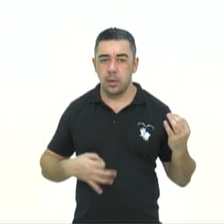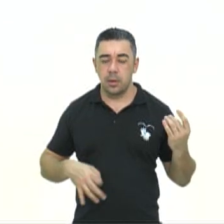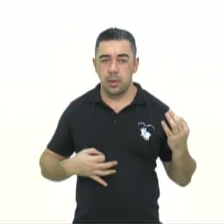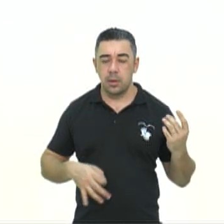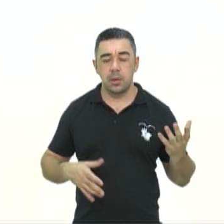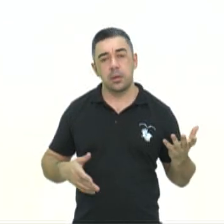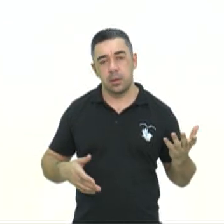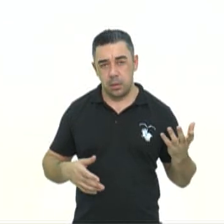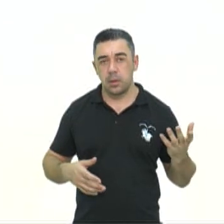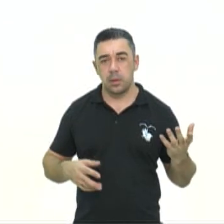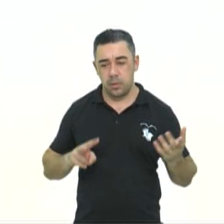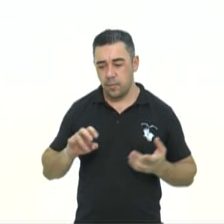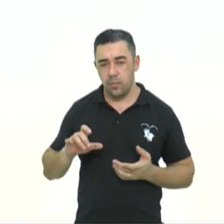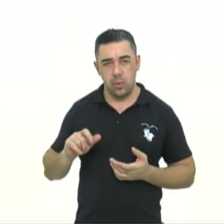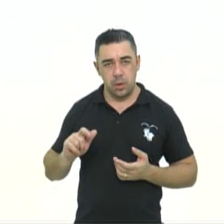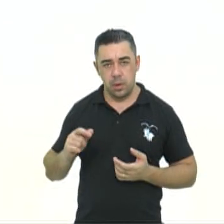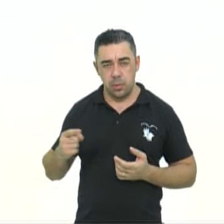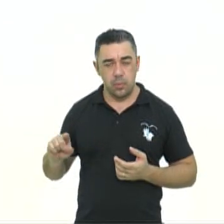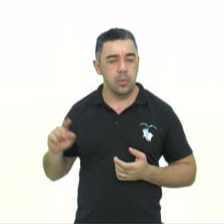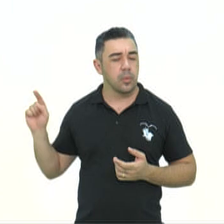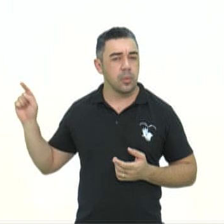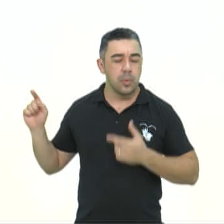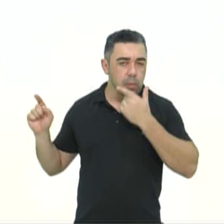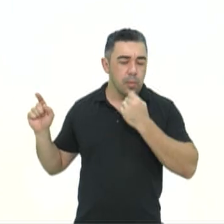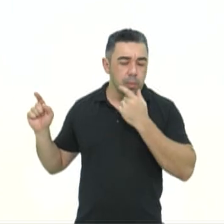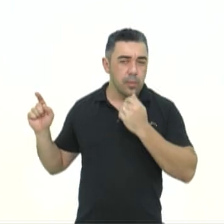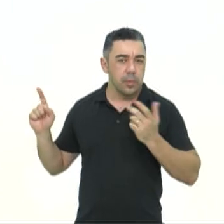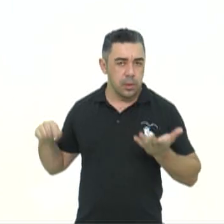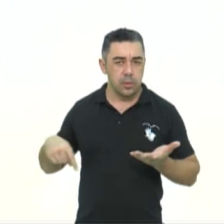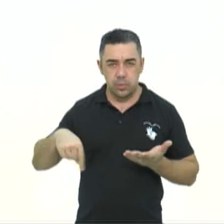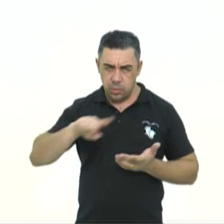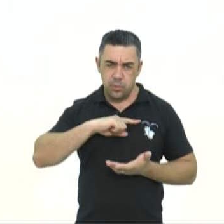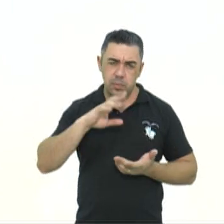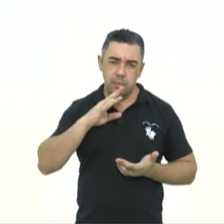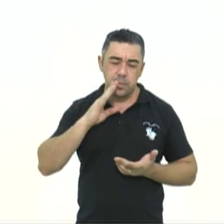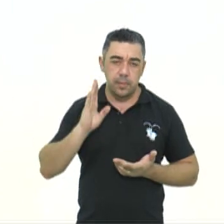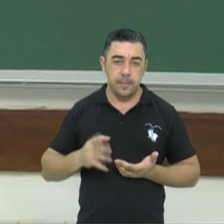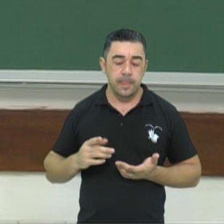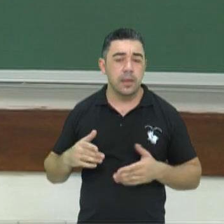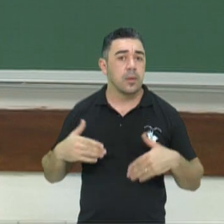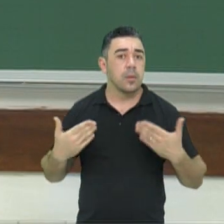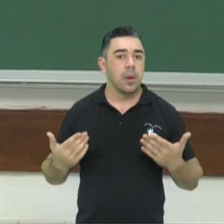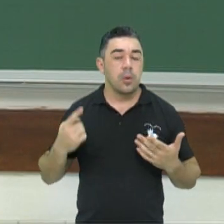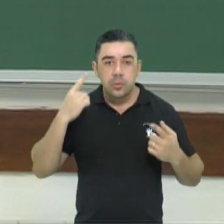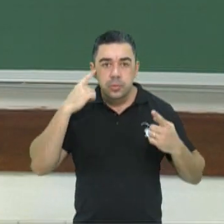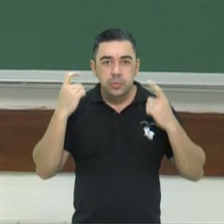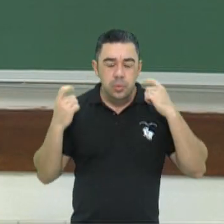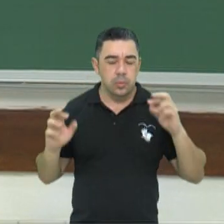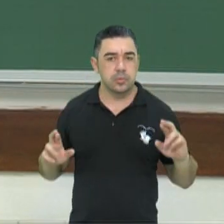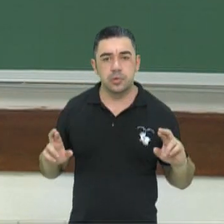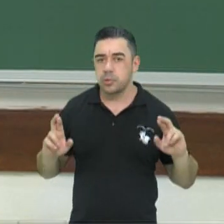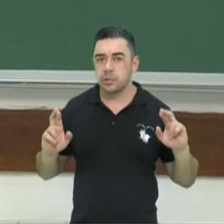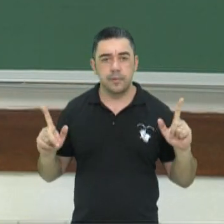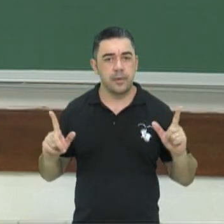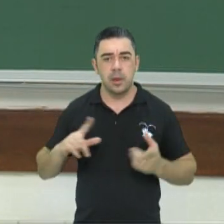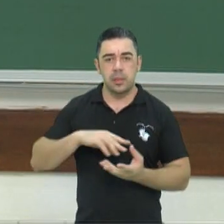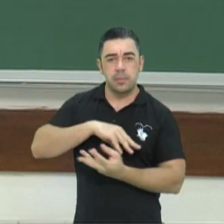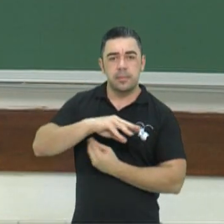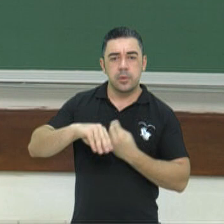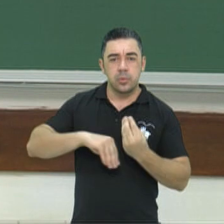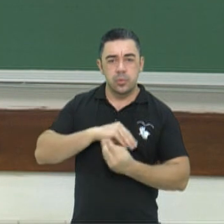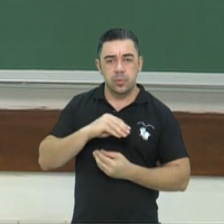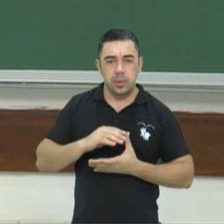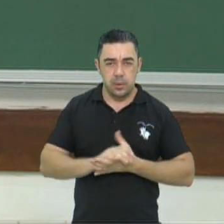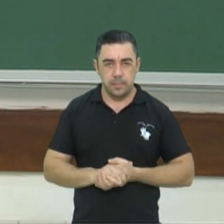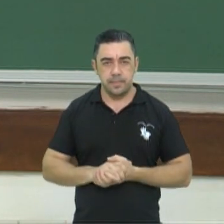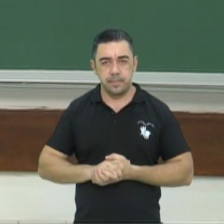O violão, né? O violão, ele é um instrumento bem conhecido nosso, então qual será que seria a sonoridade de você misturar esses